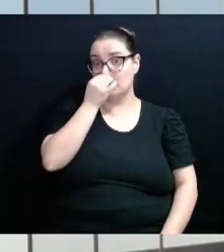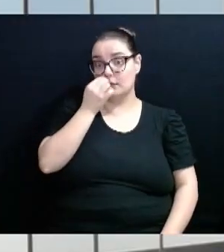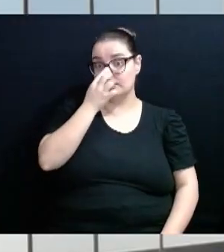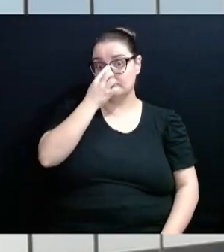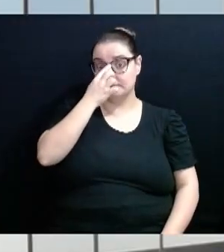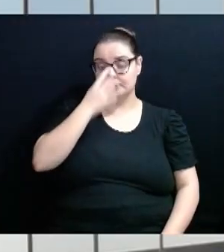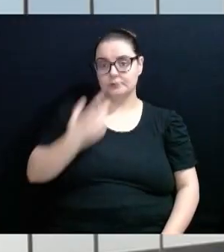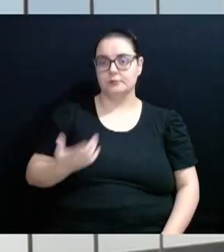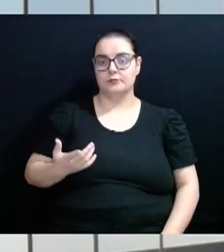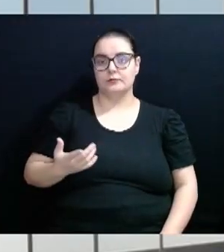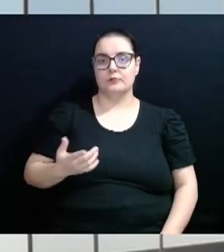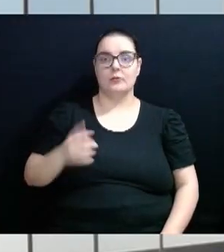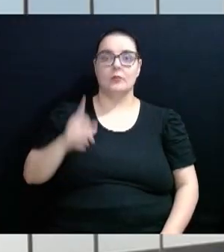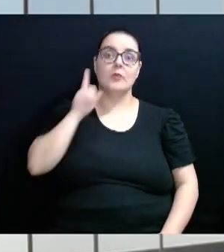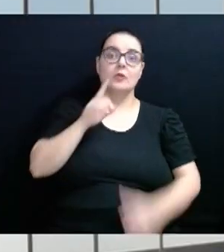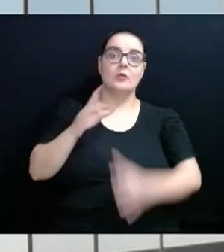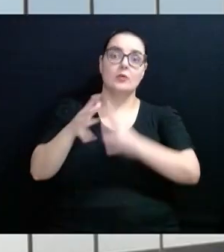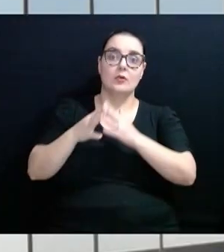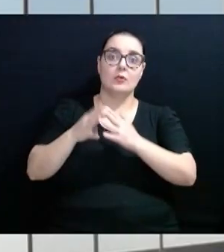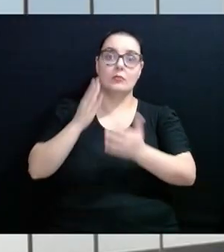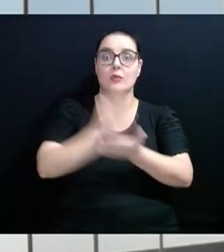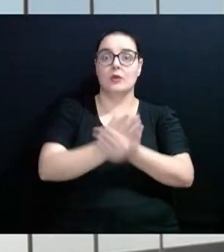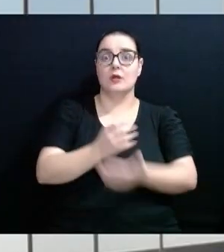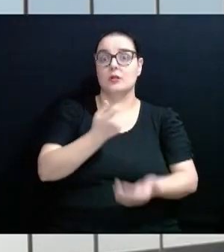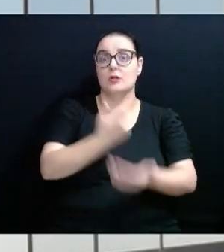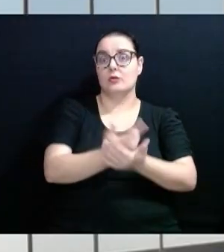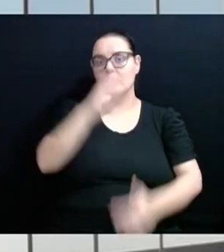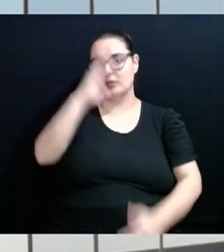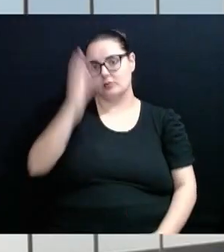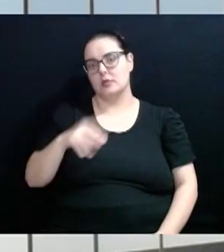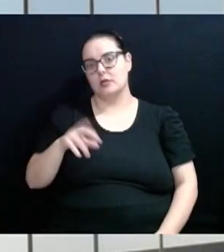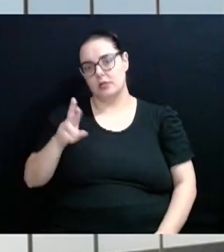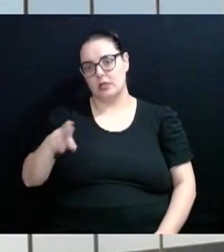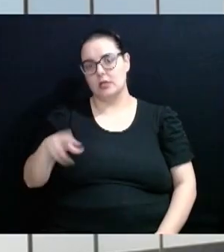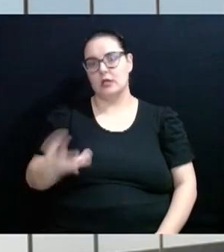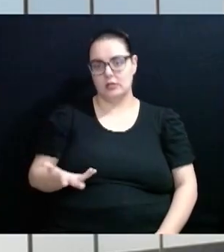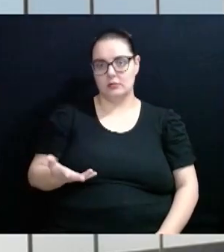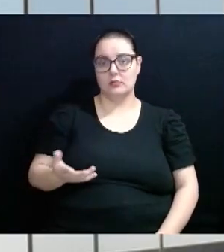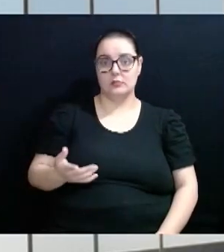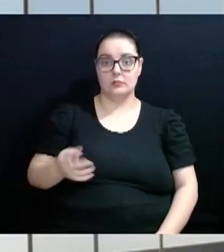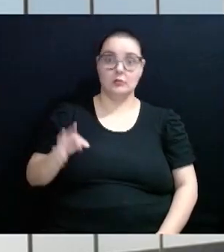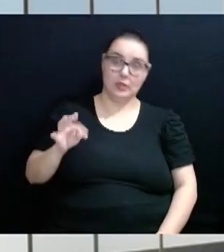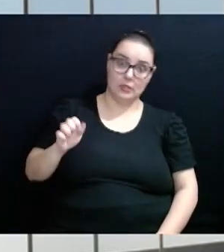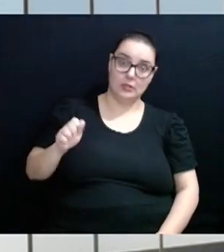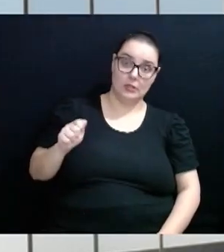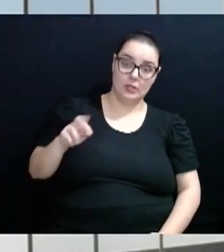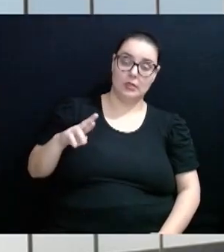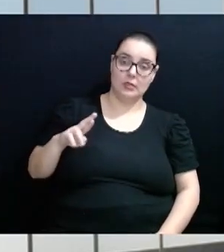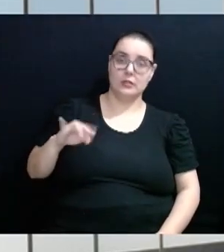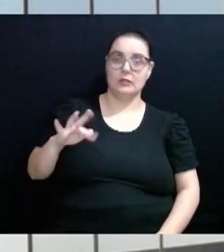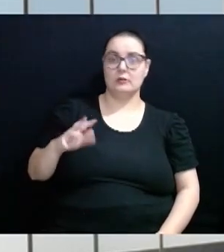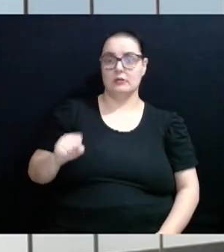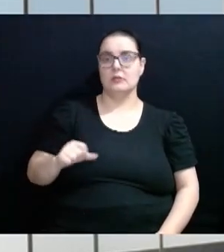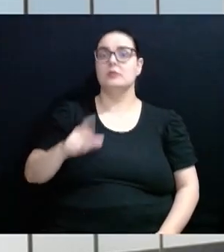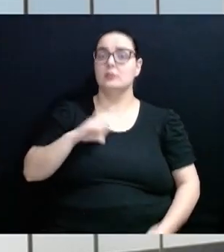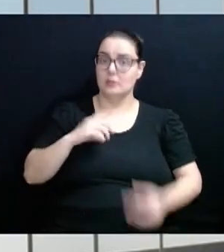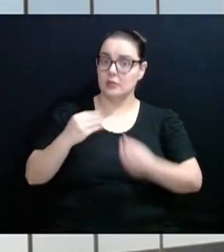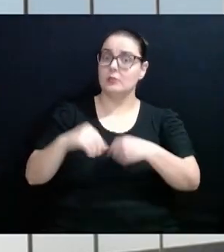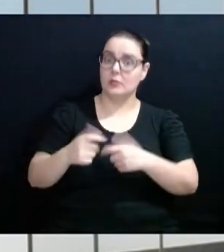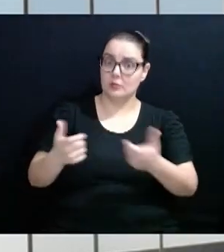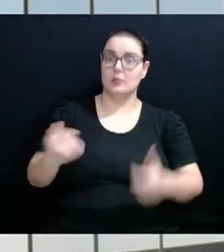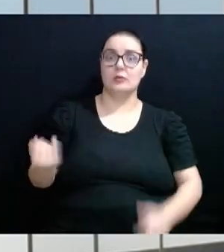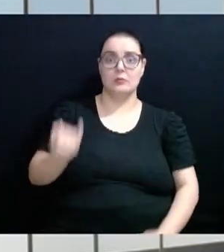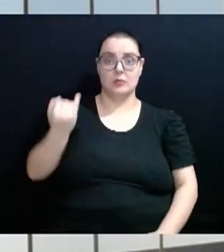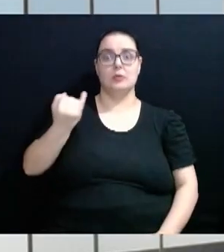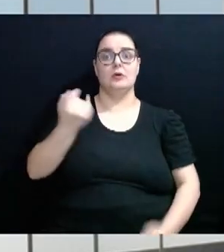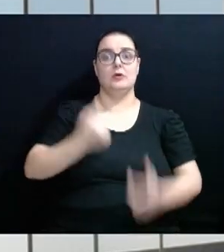Unidos deixarão de comprar do Brasil em função dessas Sim. tarifas. Então, tem um prejuízo importante para a economia brasileira.